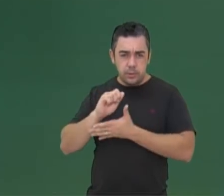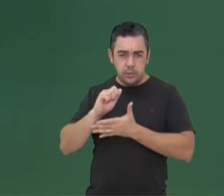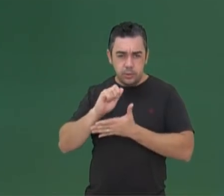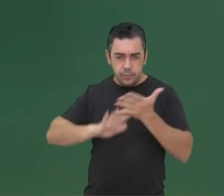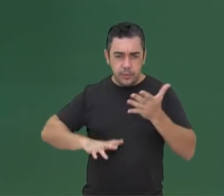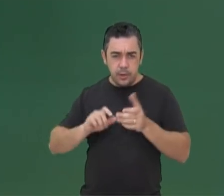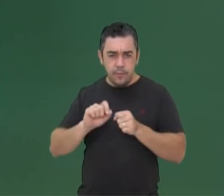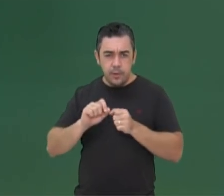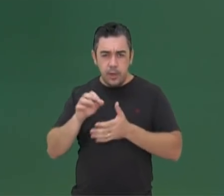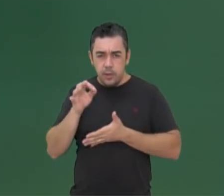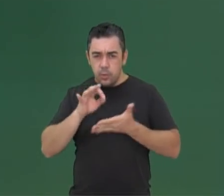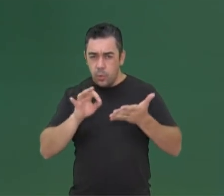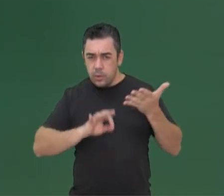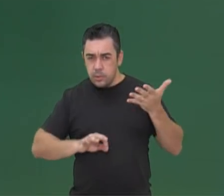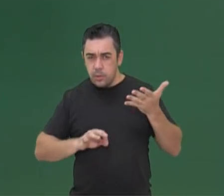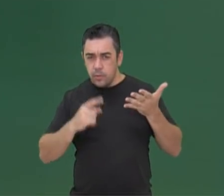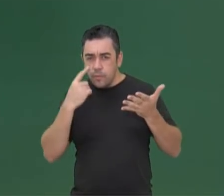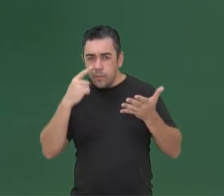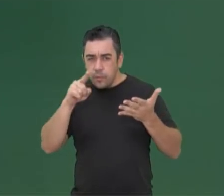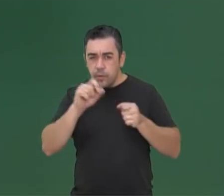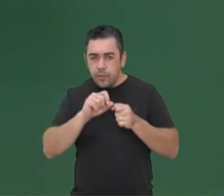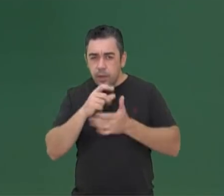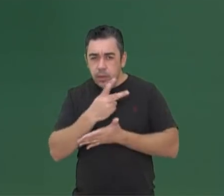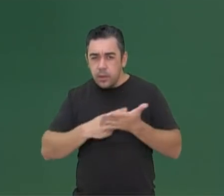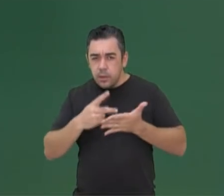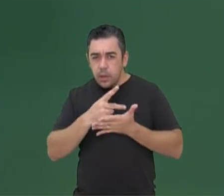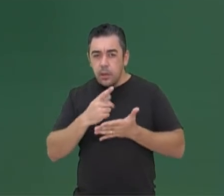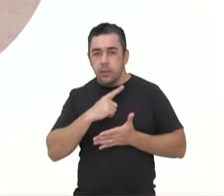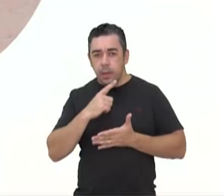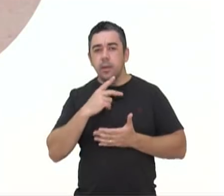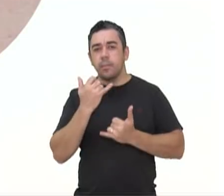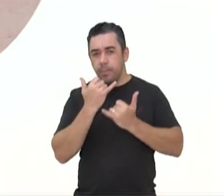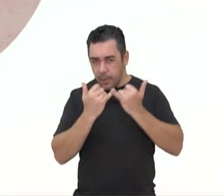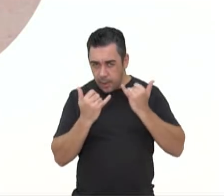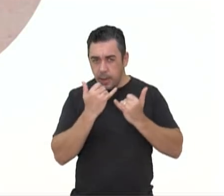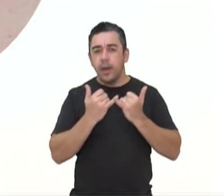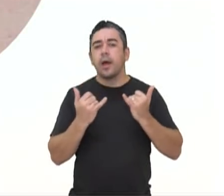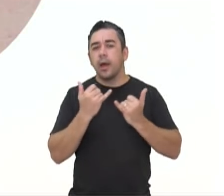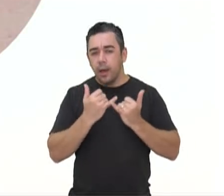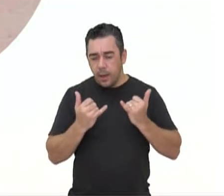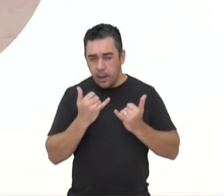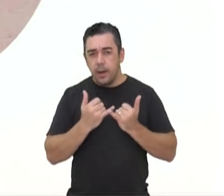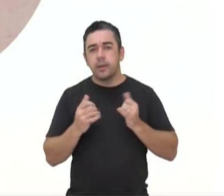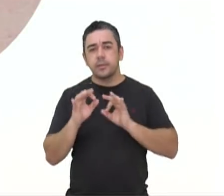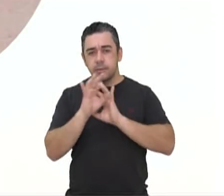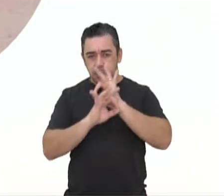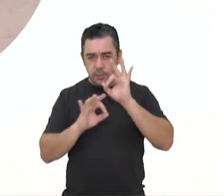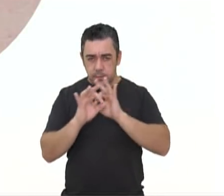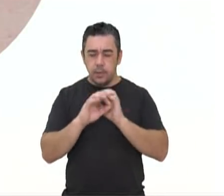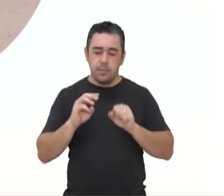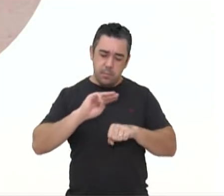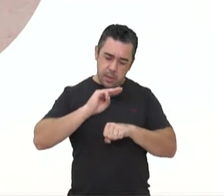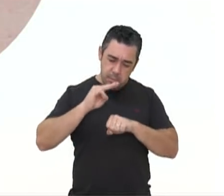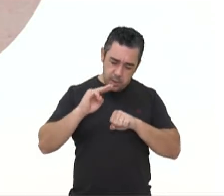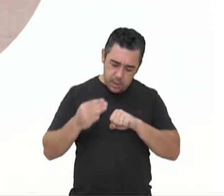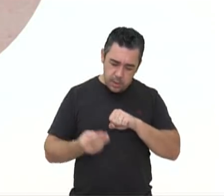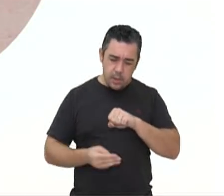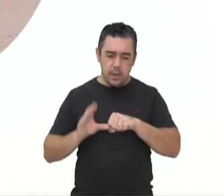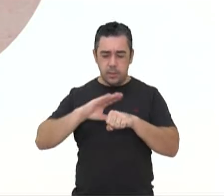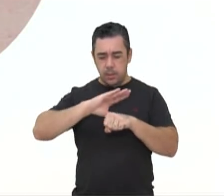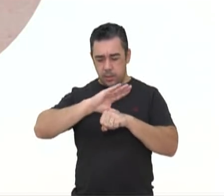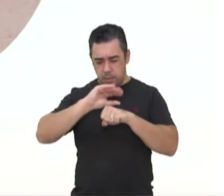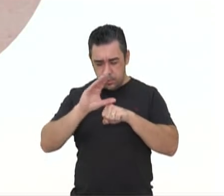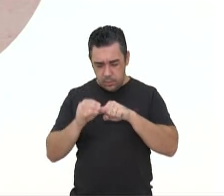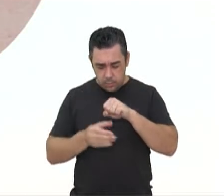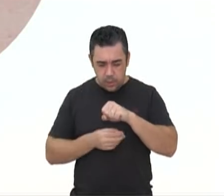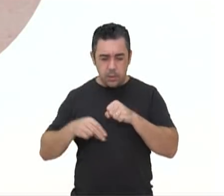nós corrigimos no início dessa aula? Você não fez um desenho? Lembra muito bem o que você desenhou. Membrana plasmática,